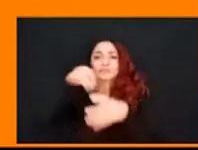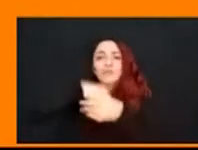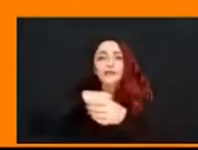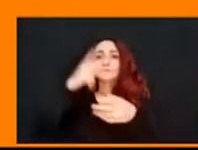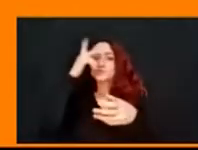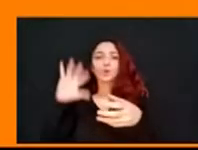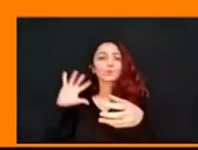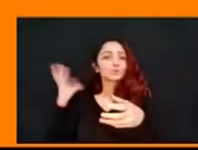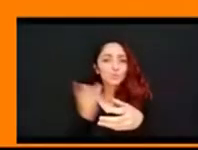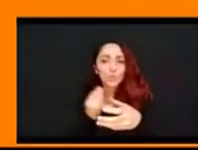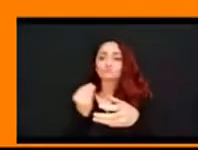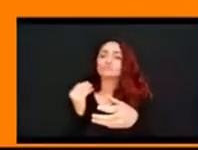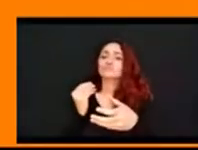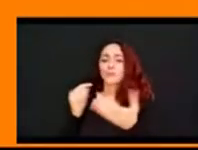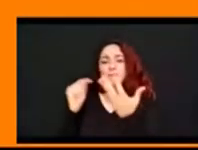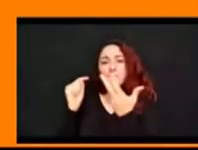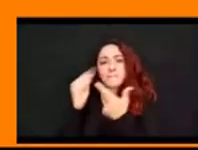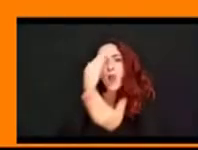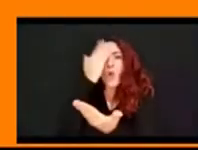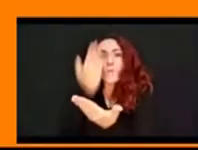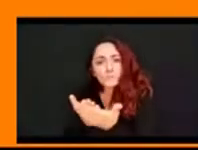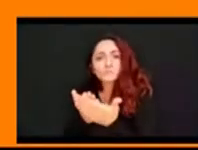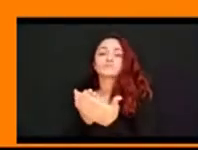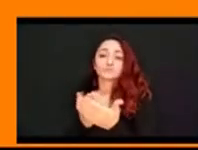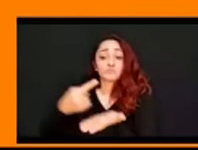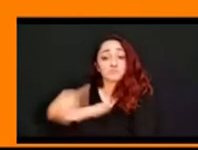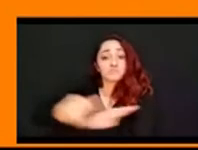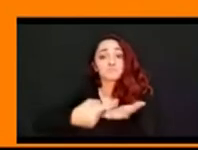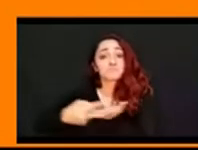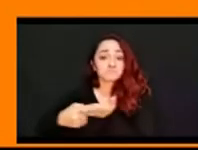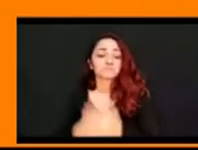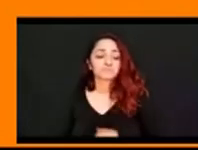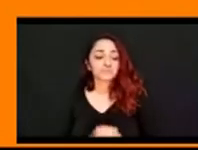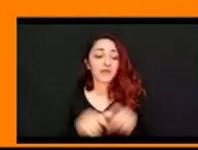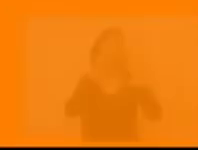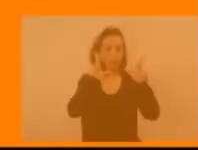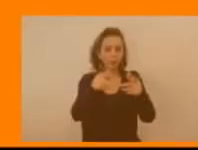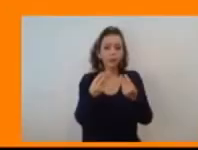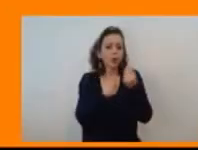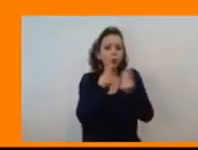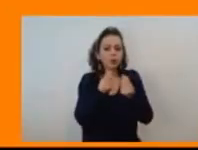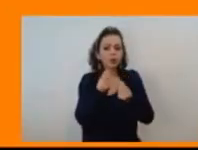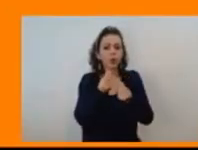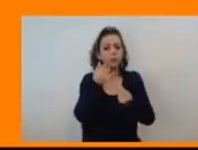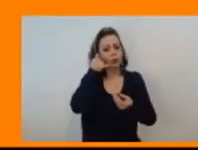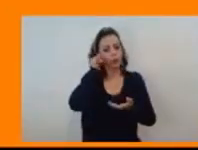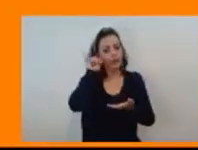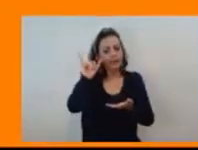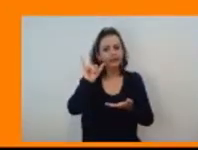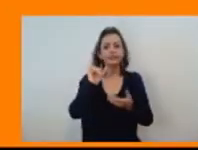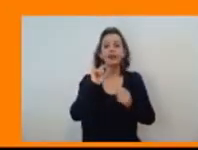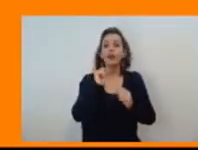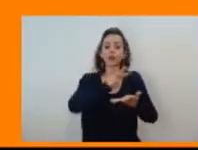a falando da questão também que tá e como a gente pode combater o desmatamento é a valorização da biodiversidade